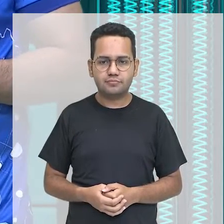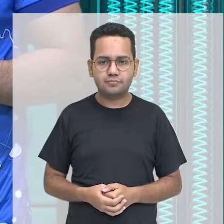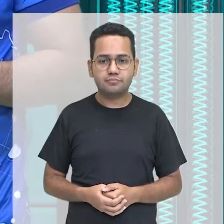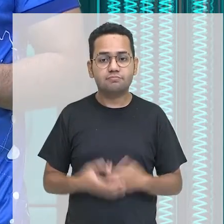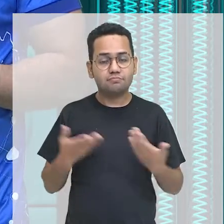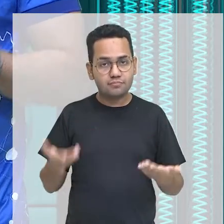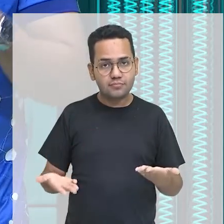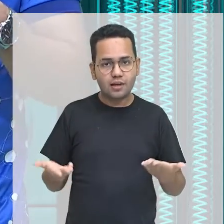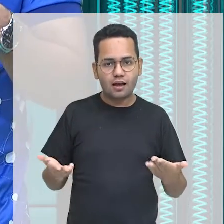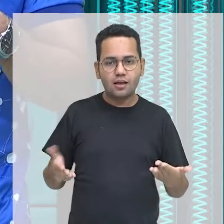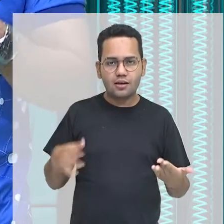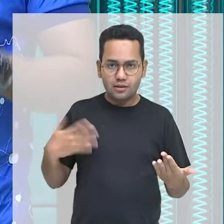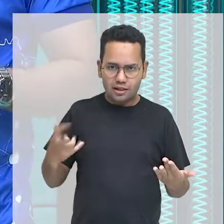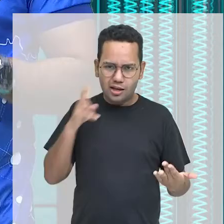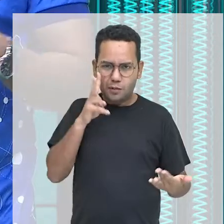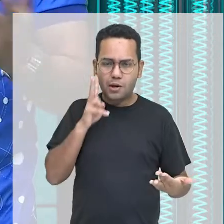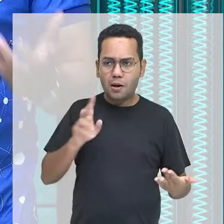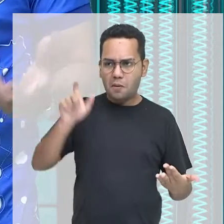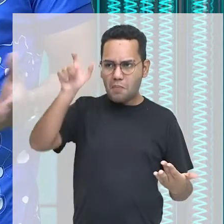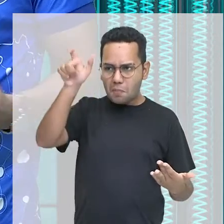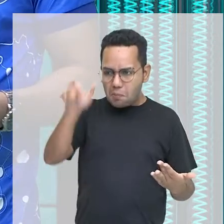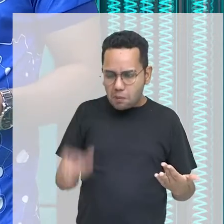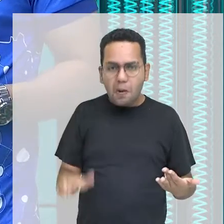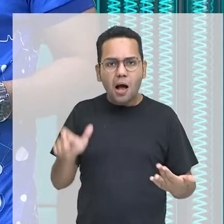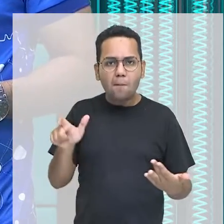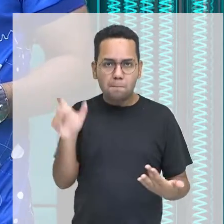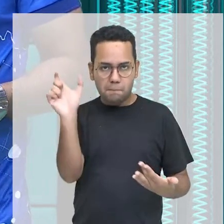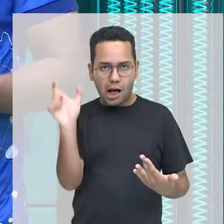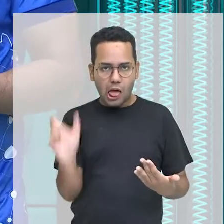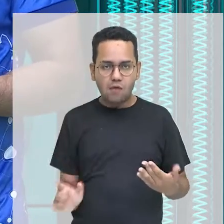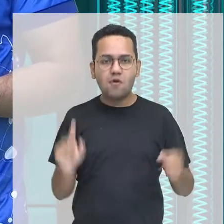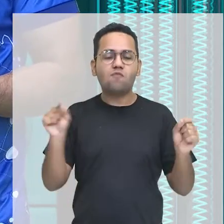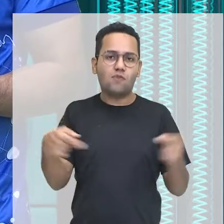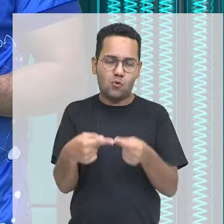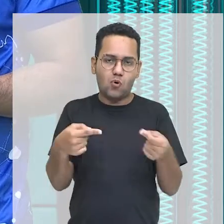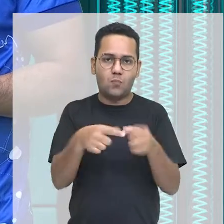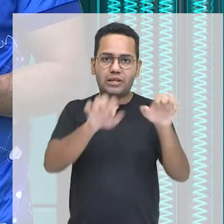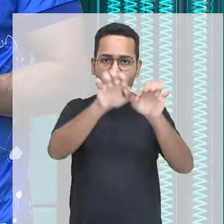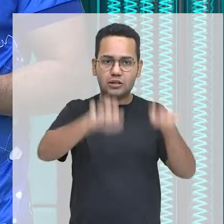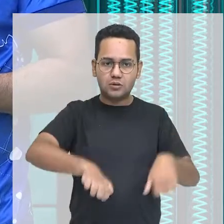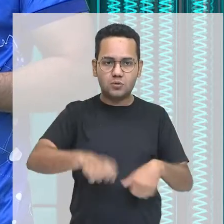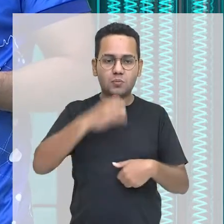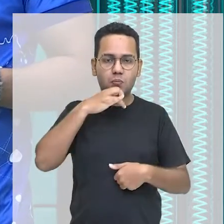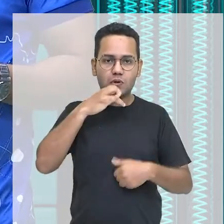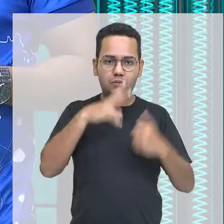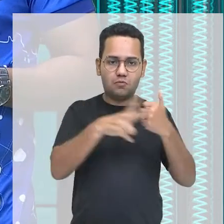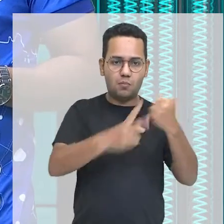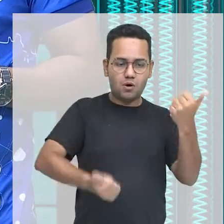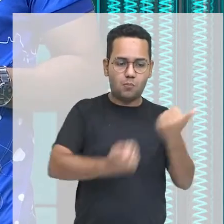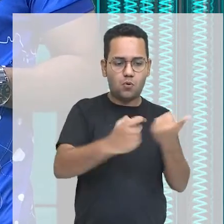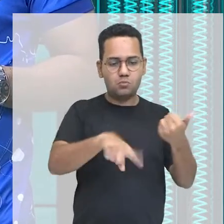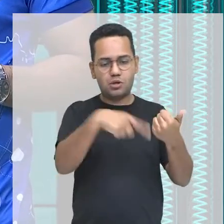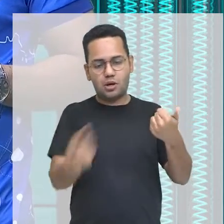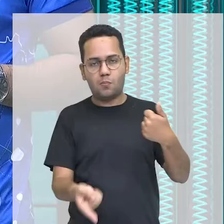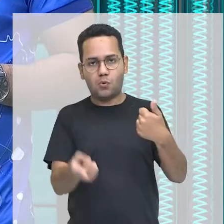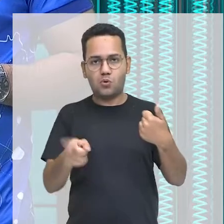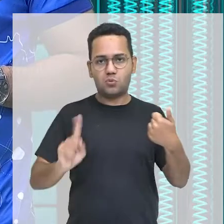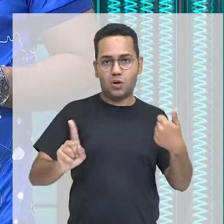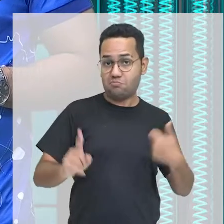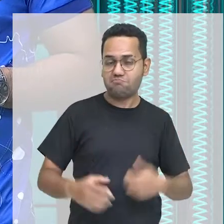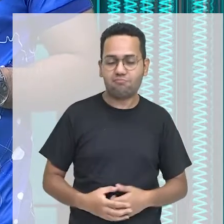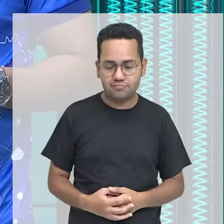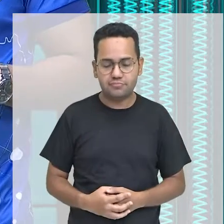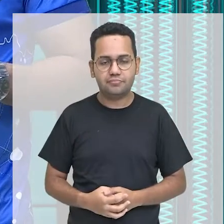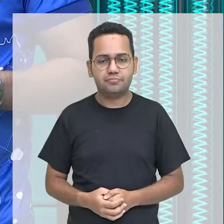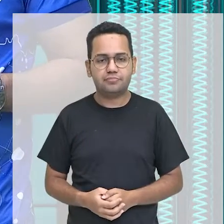portanto, essa frase, esse período vai estar na forma negativa, ok? Então, formas negativas,